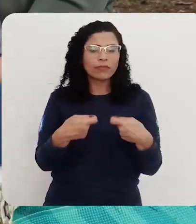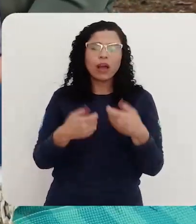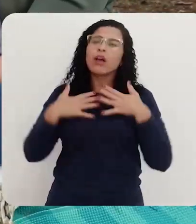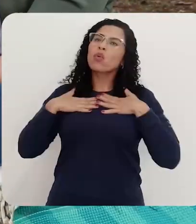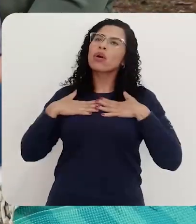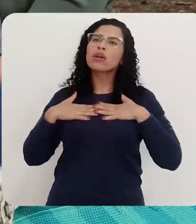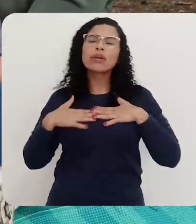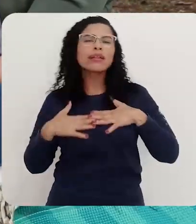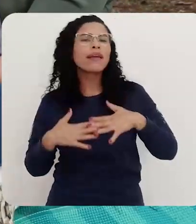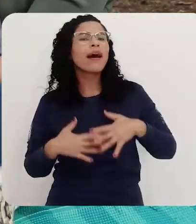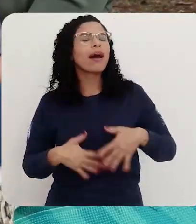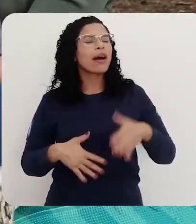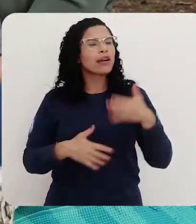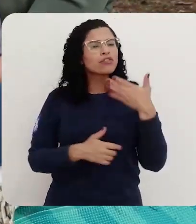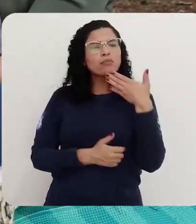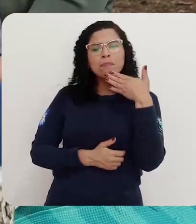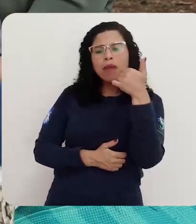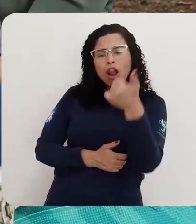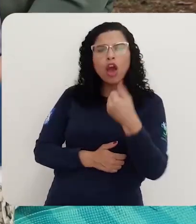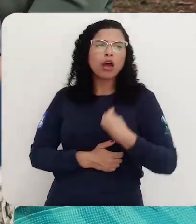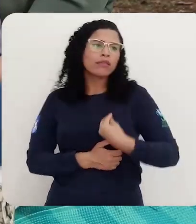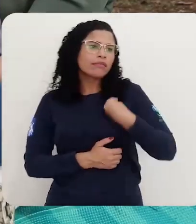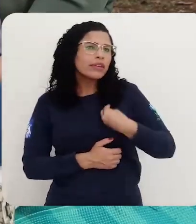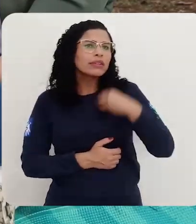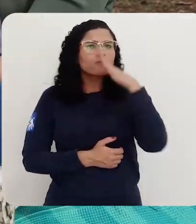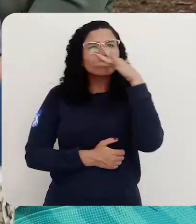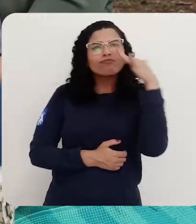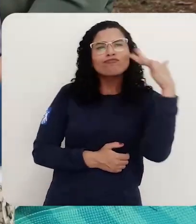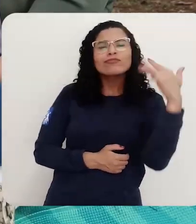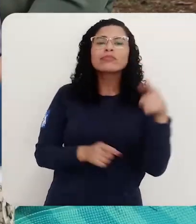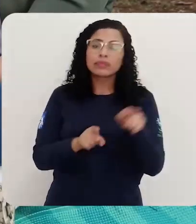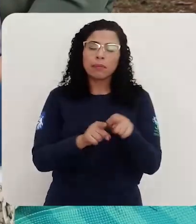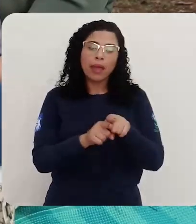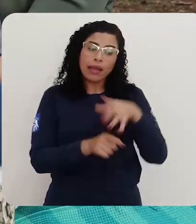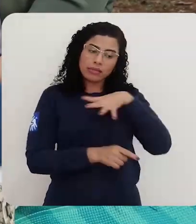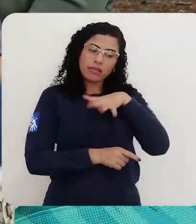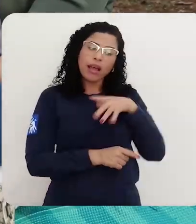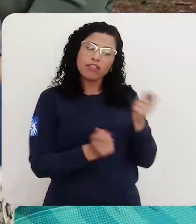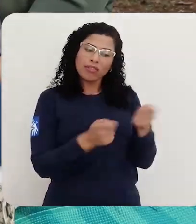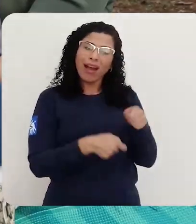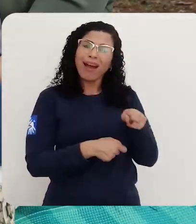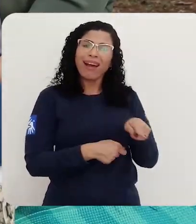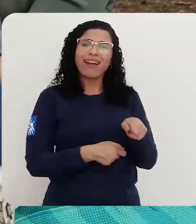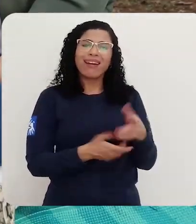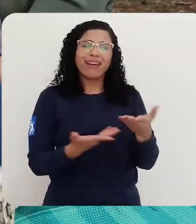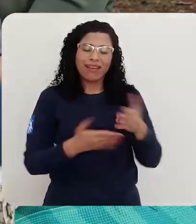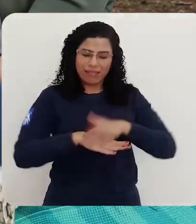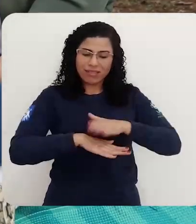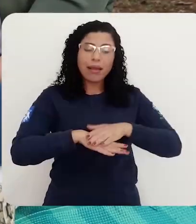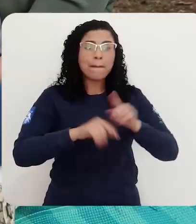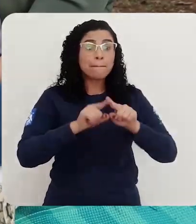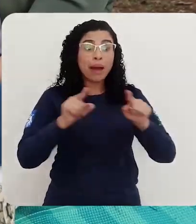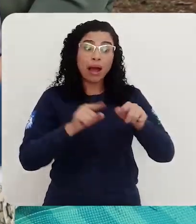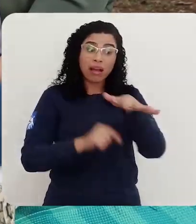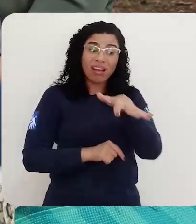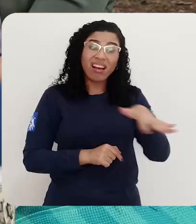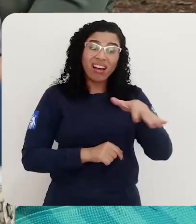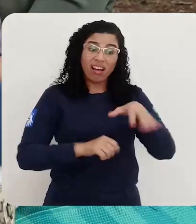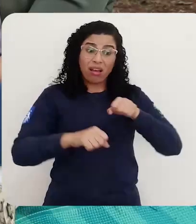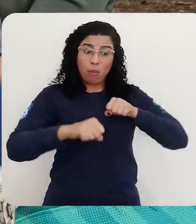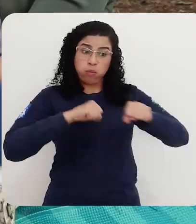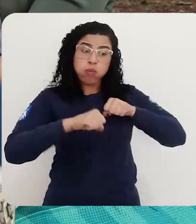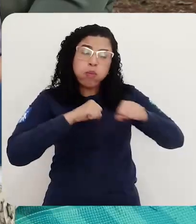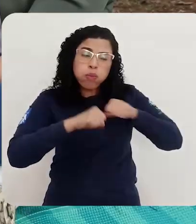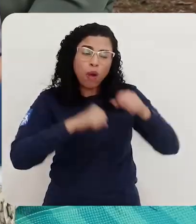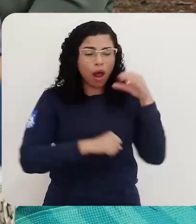favoráveis para você ter uma tranquilidade maior, para você respirar melhor. Então, a cidade também proporciona isso, mas em meio